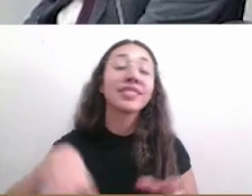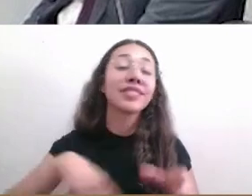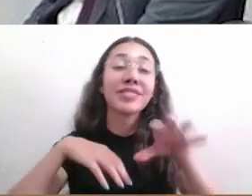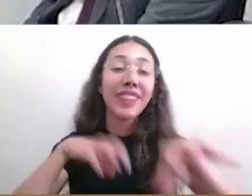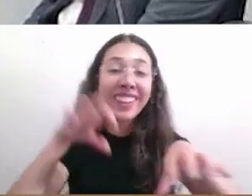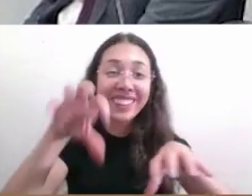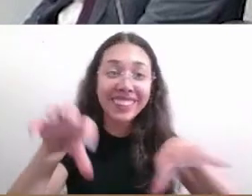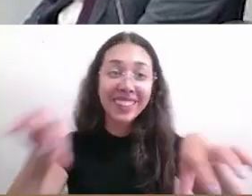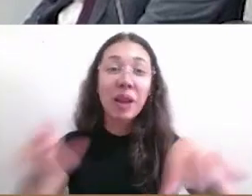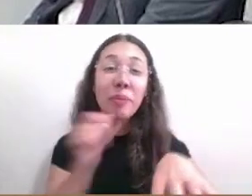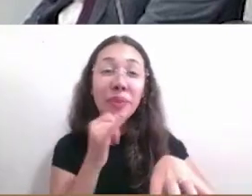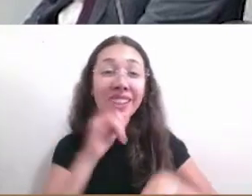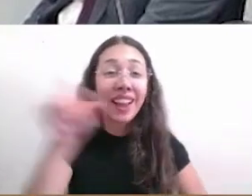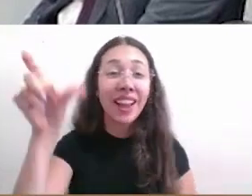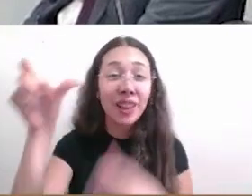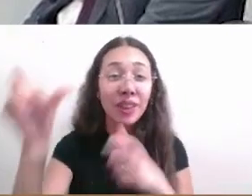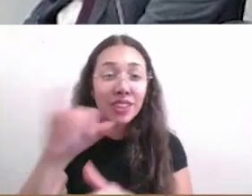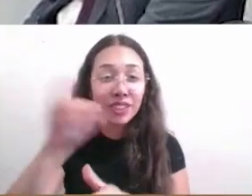JEF.